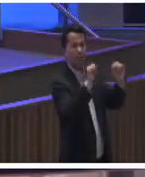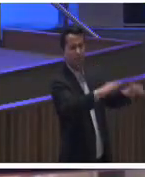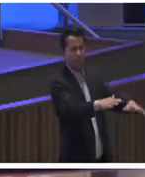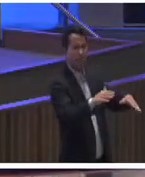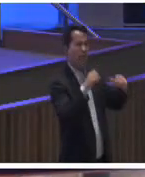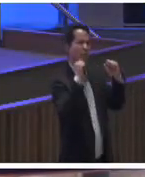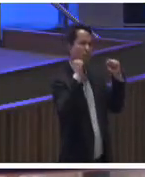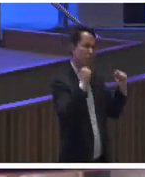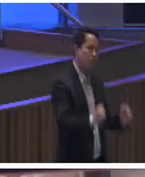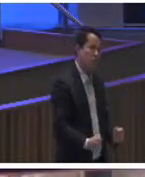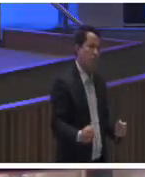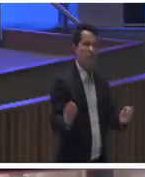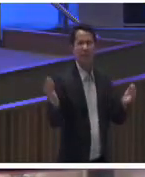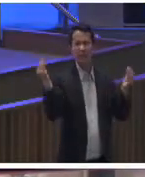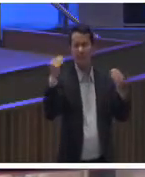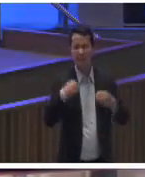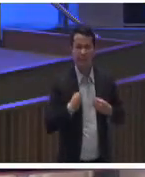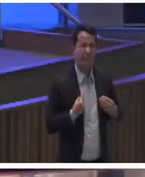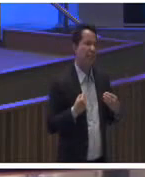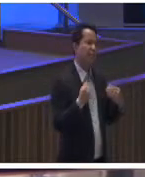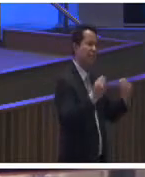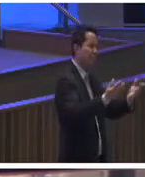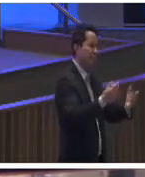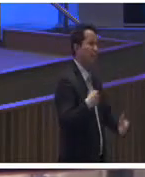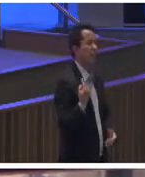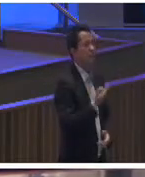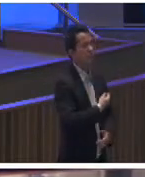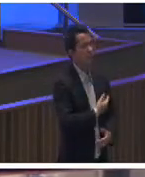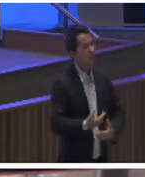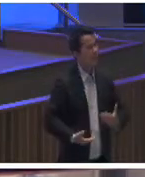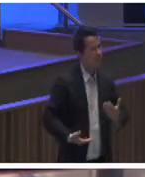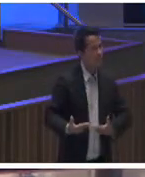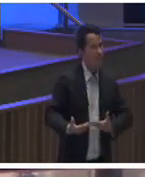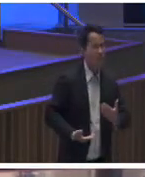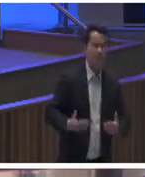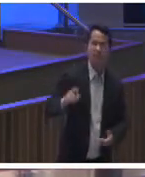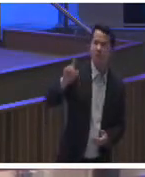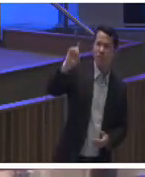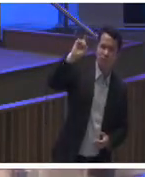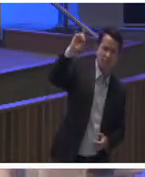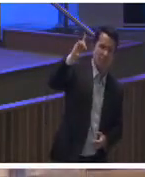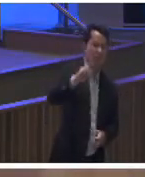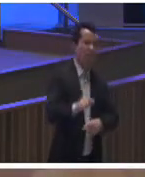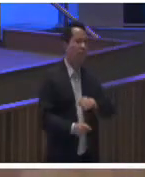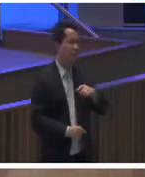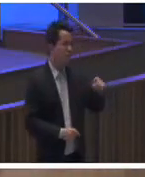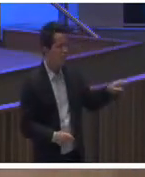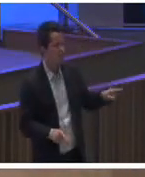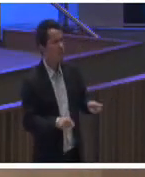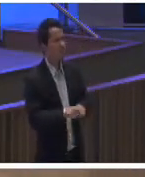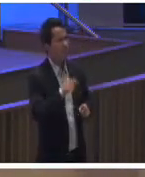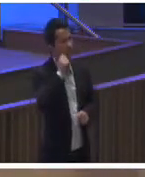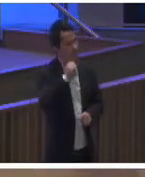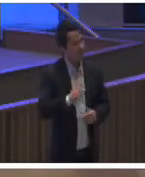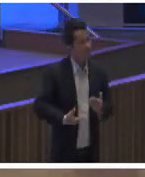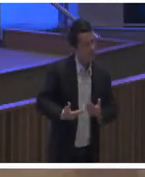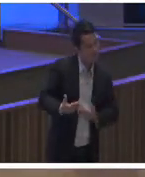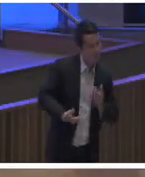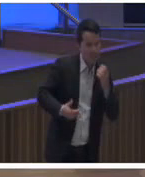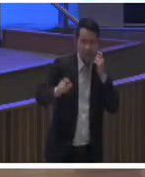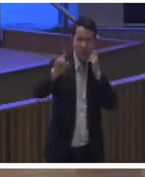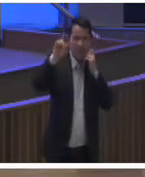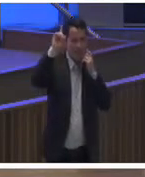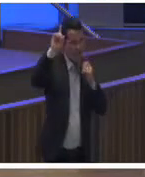como credencial de um servo de Deus, de uma serva de Deus. E